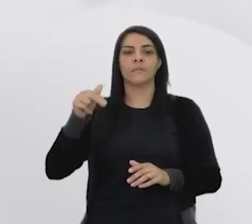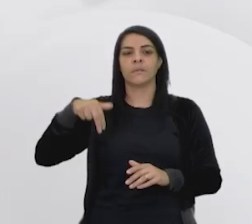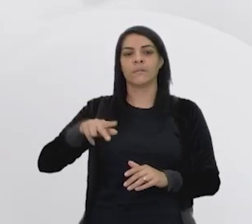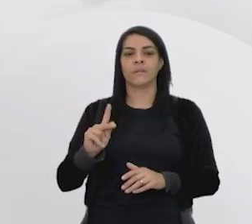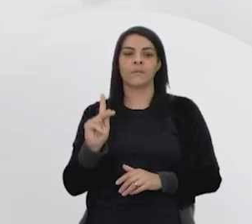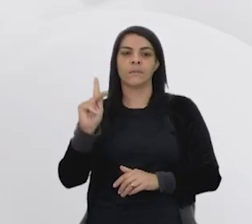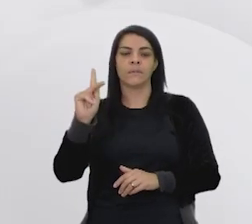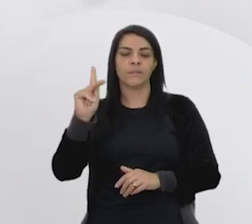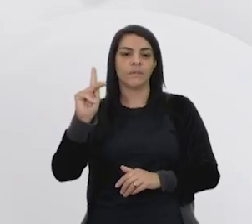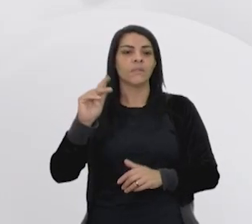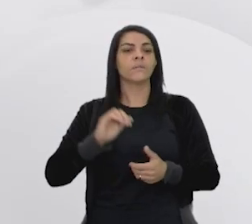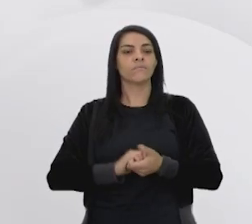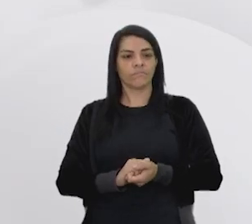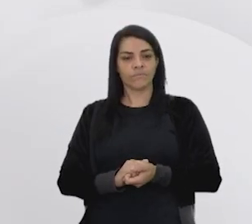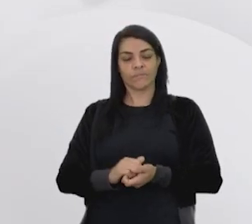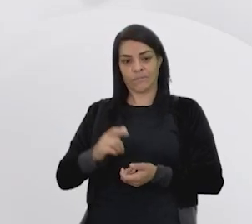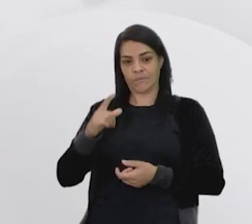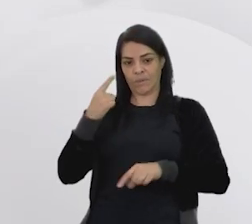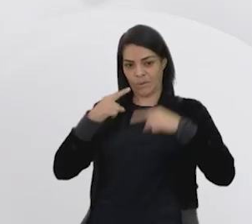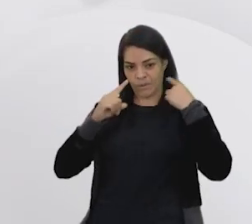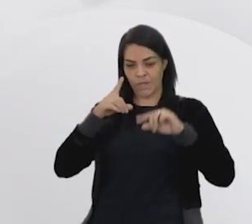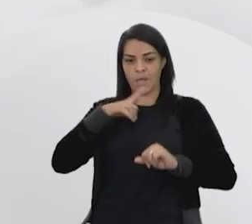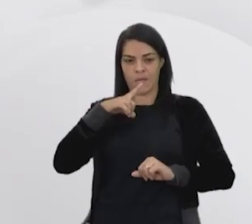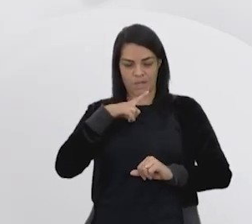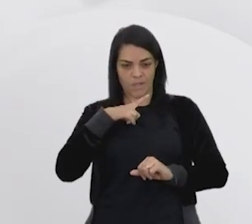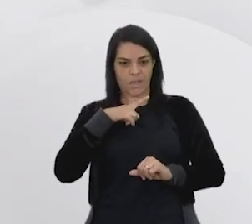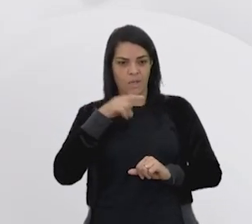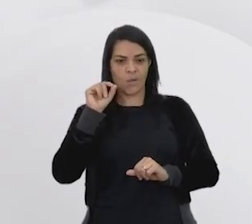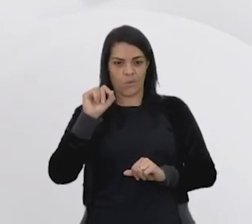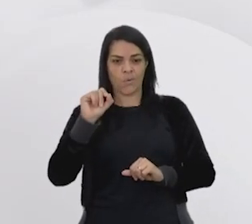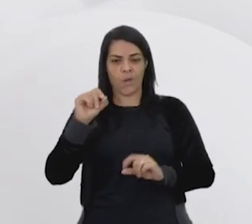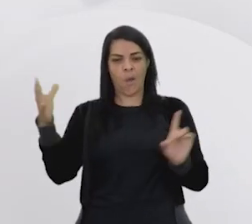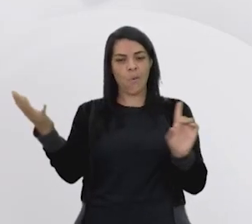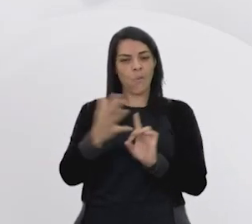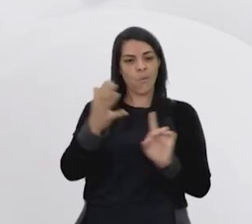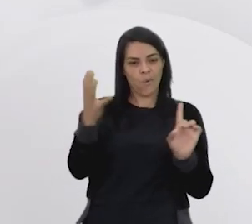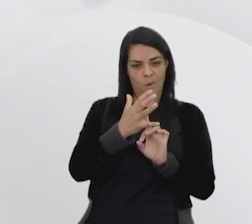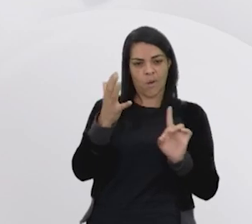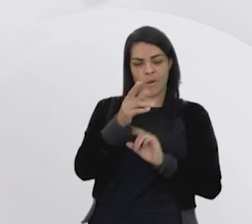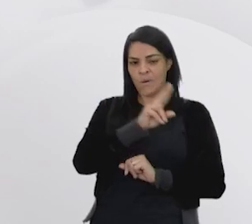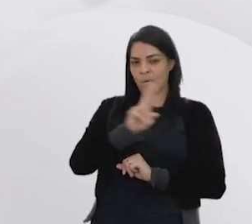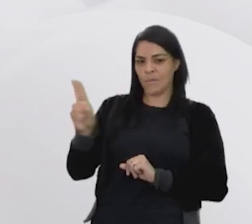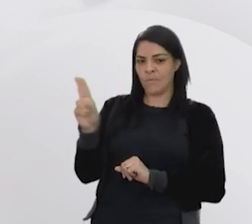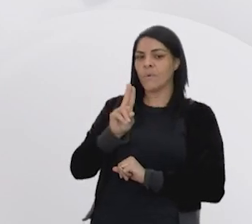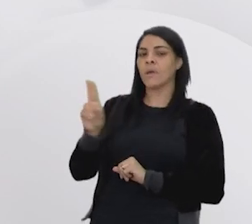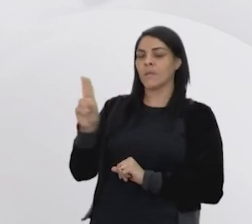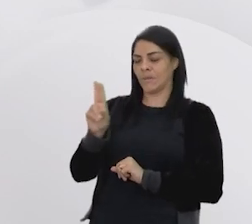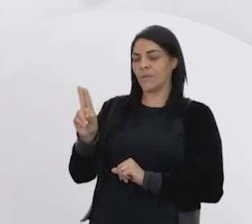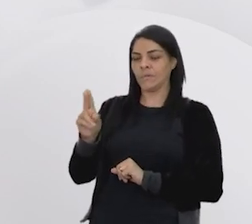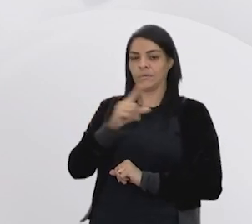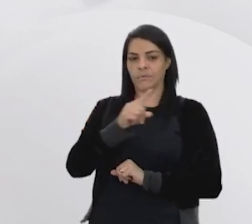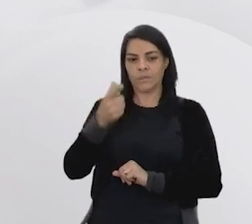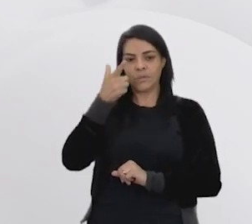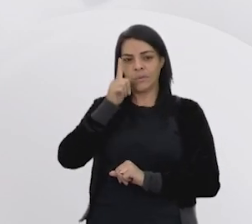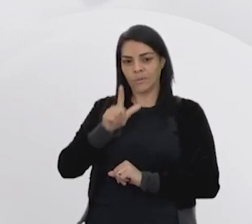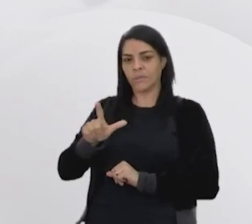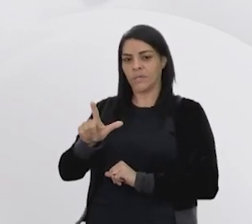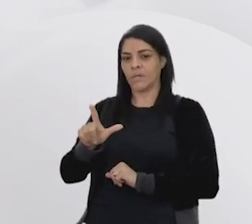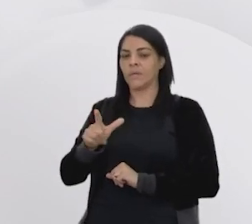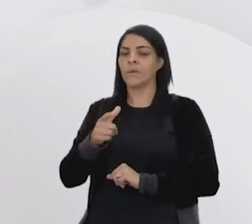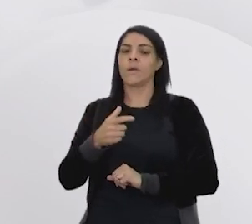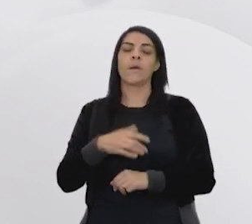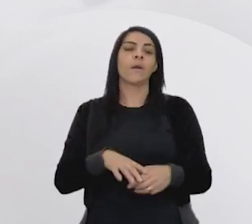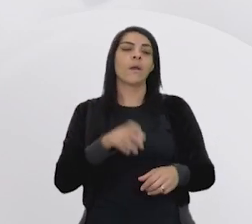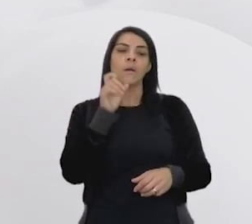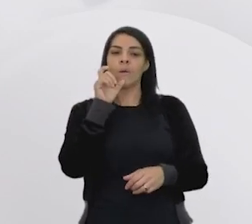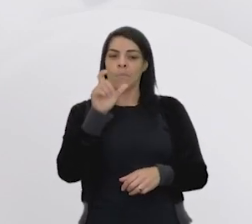Bom, o funk ele tem uma origem bastante influenciada pelo nome, né? Você consegue ler esse nome aqui e você fala assim, esse nome não é brasileiro,